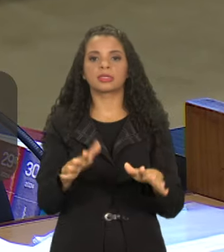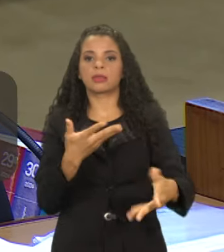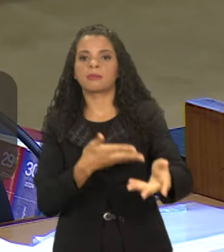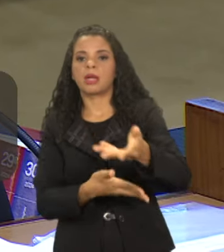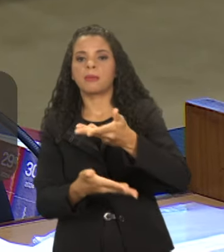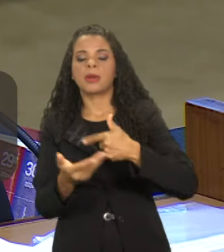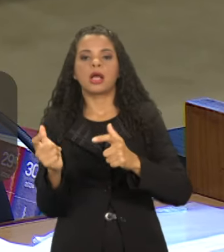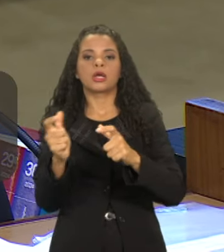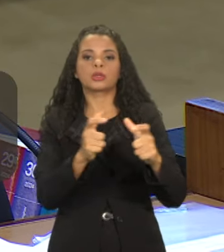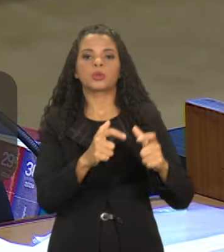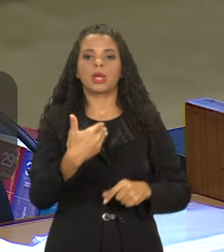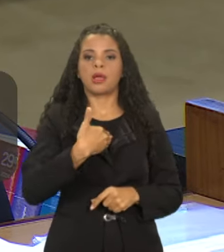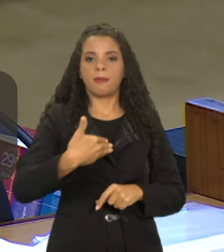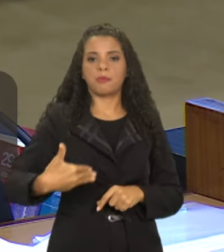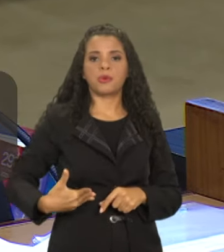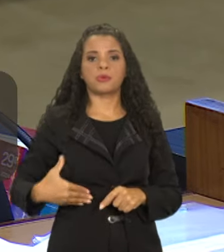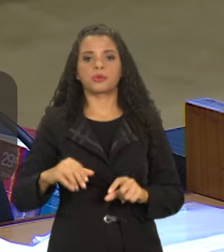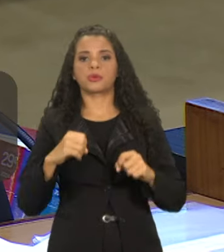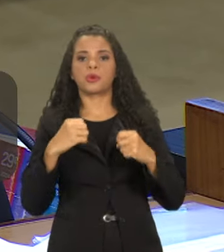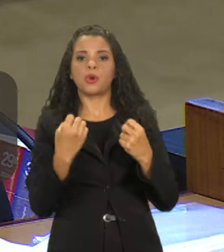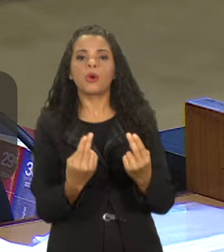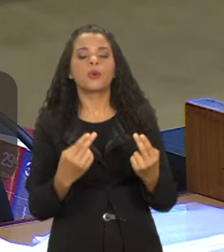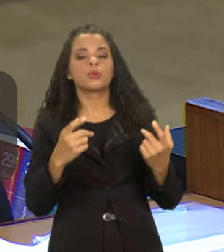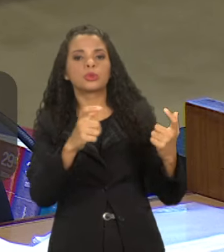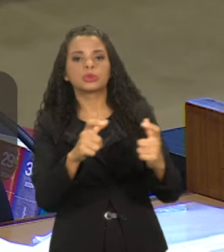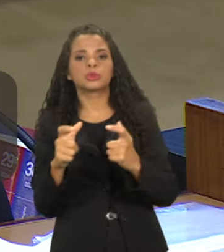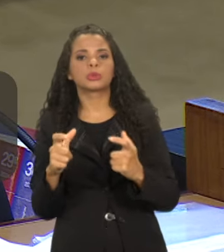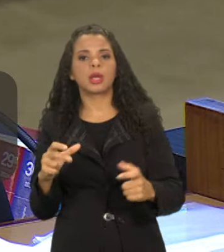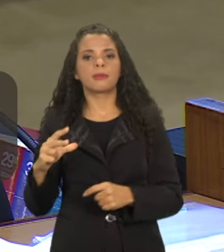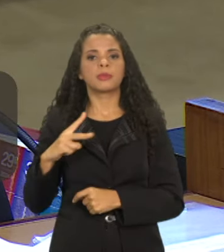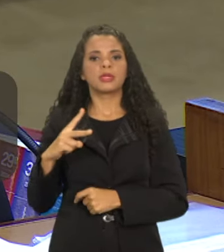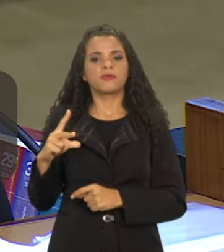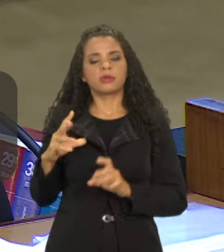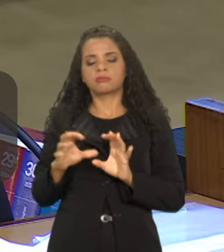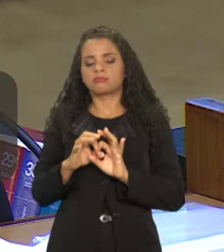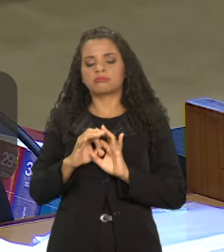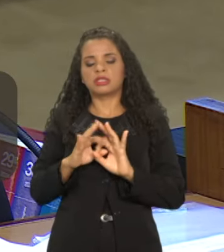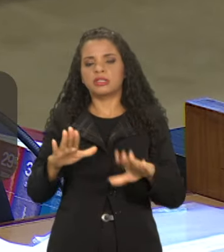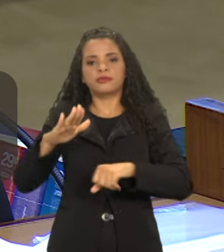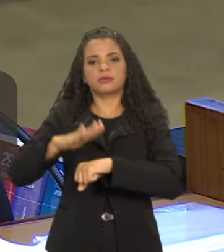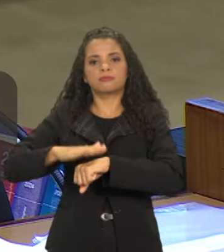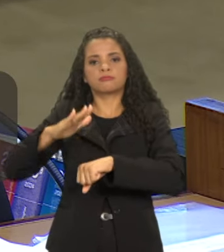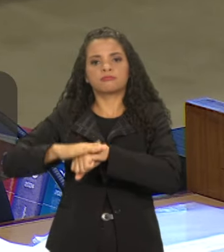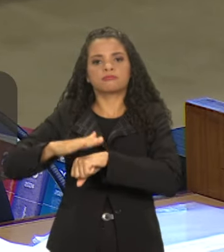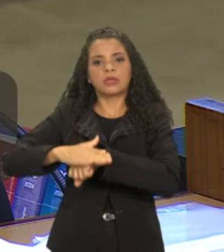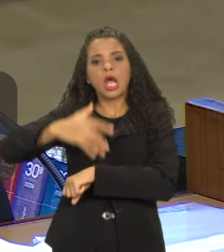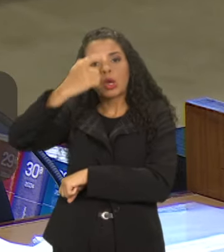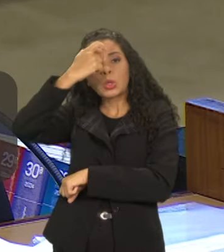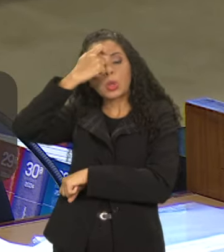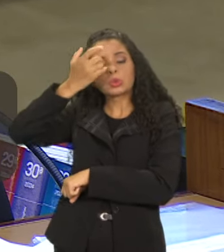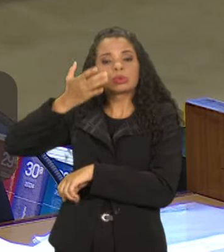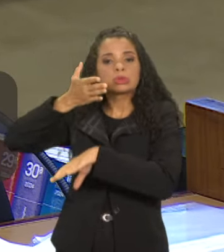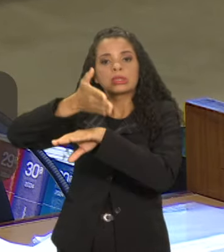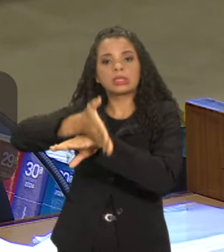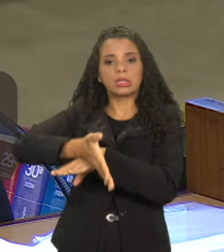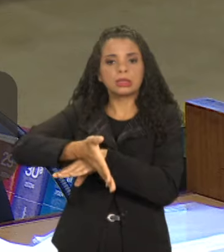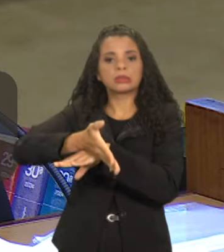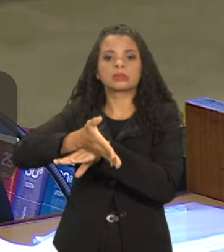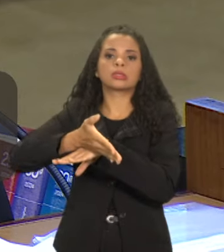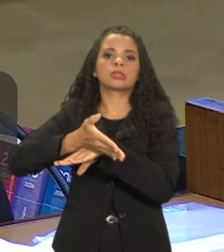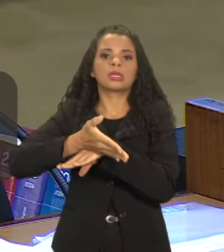seja público ou privado, em razão do livre exercício da objeção de consciência, recusa e resistência em